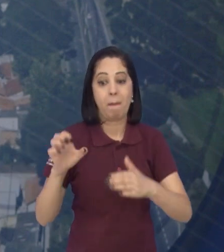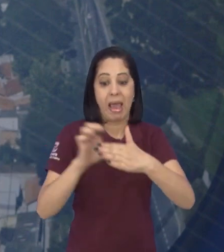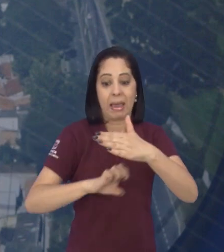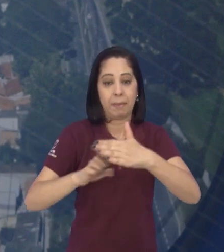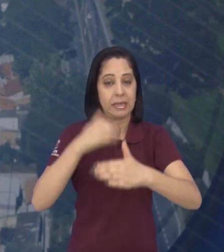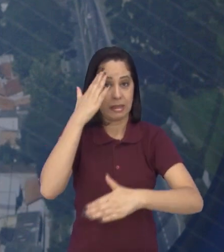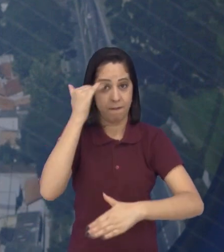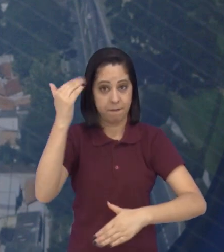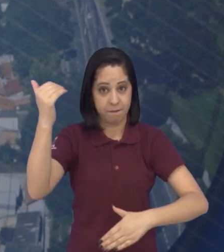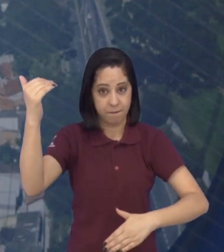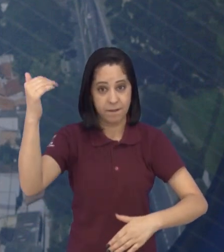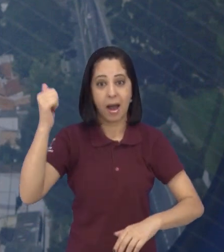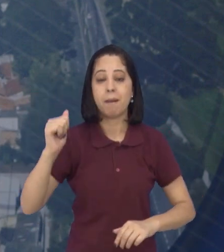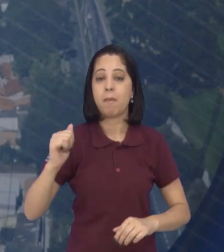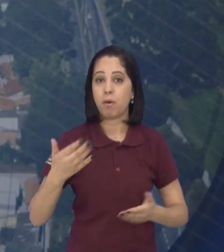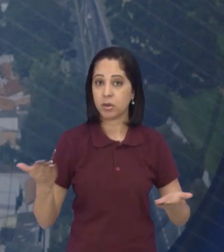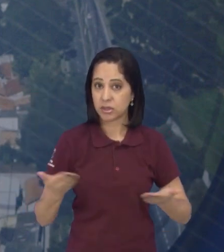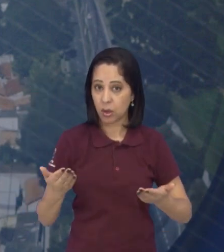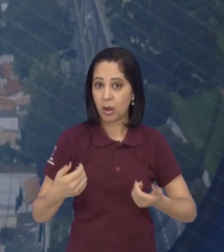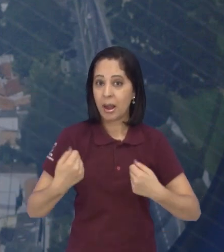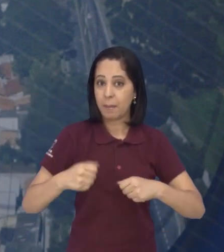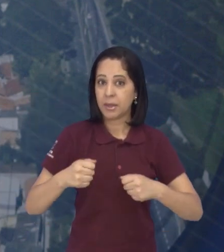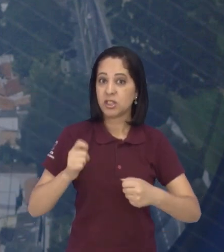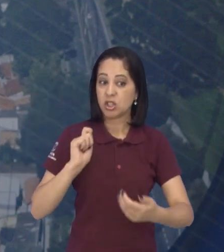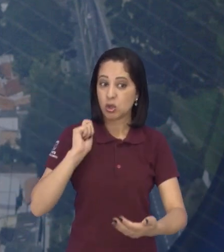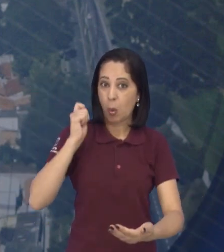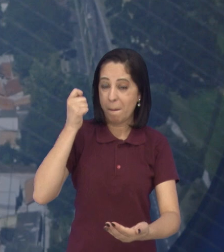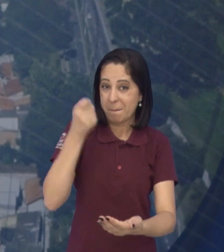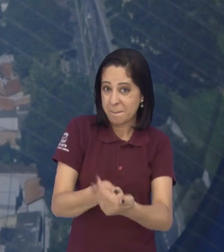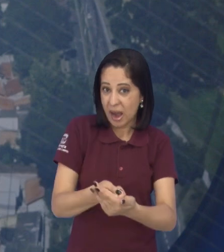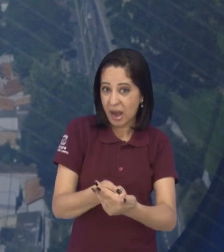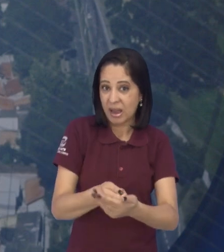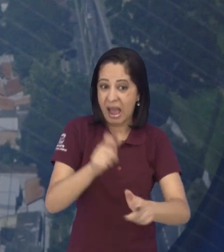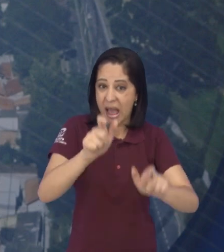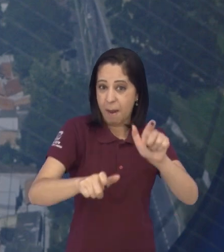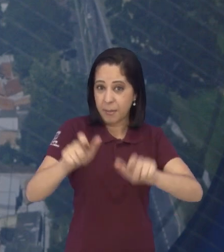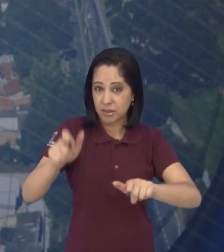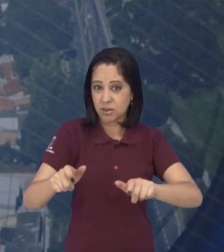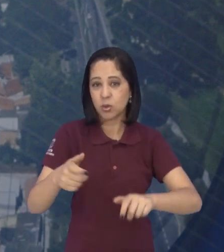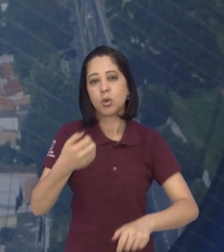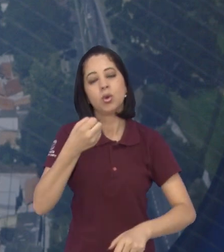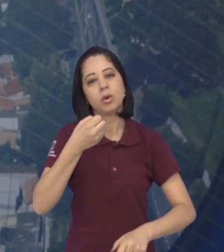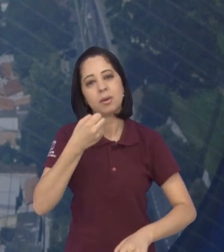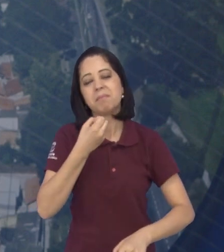que teve de indenizar as pessoas, não é mesmo, Tamires? Seja mais uma